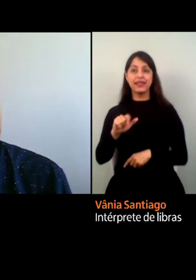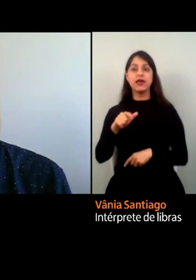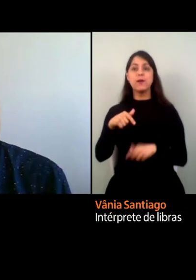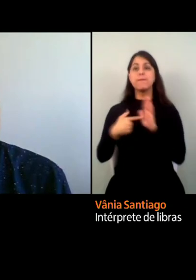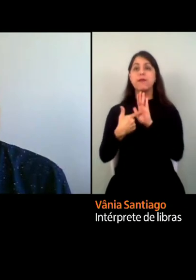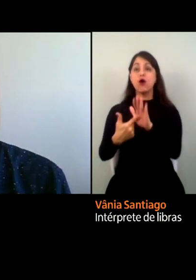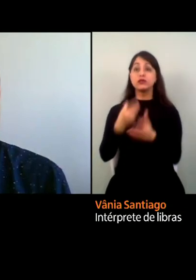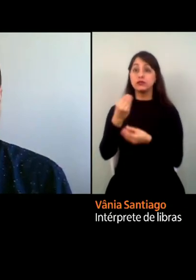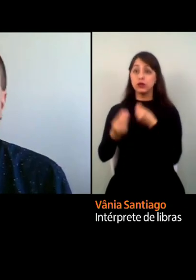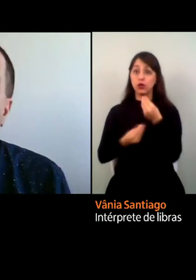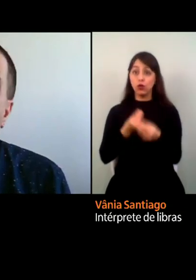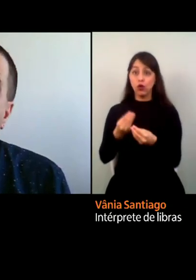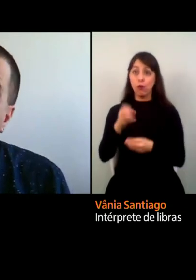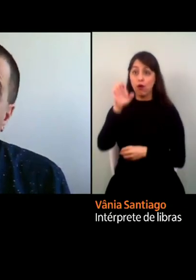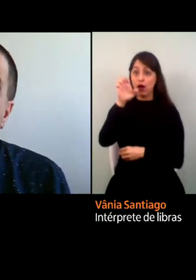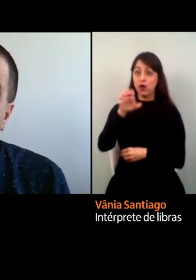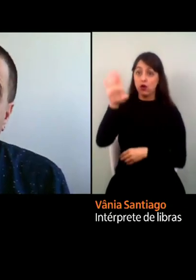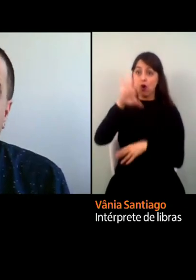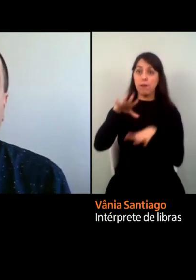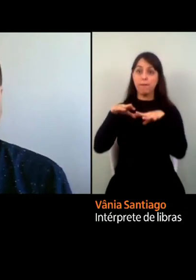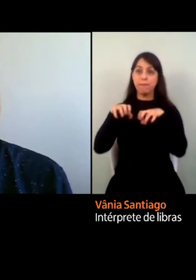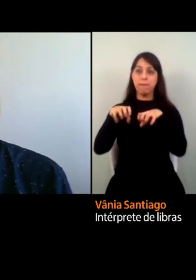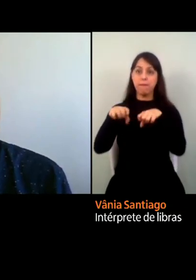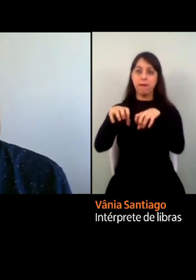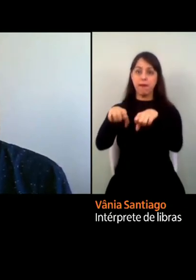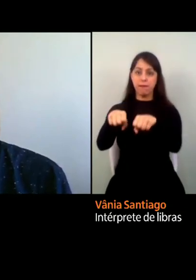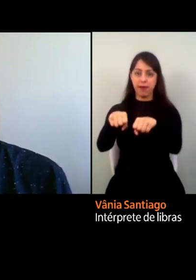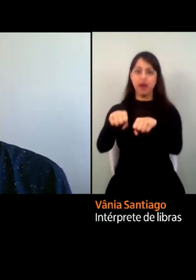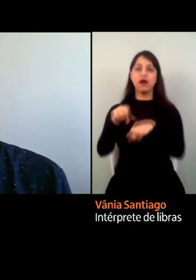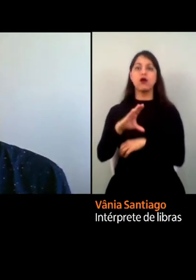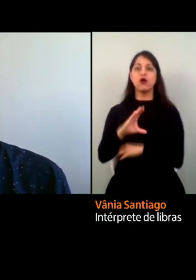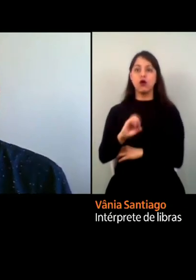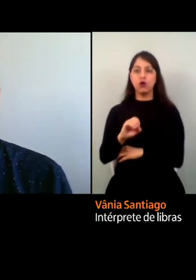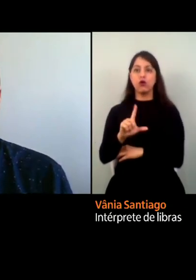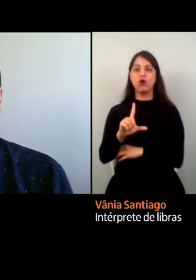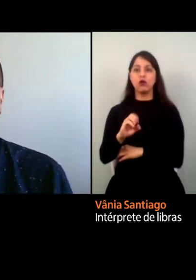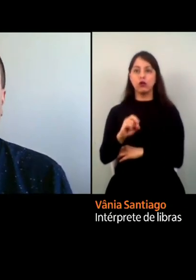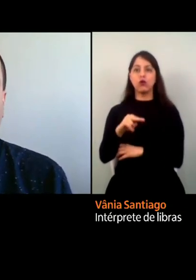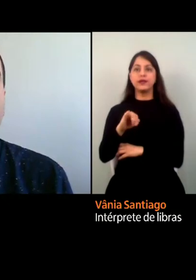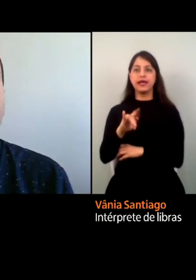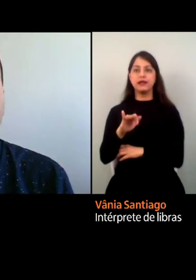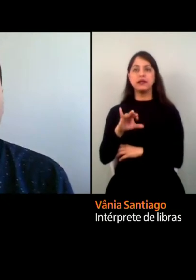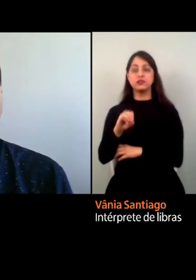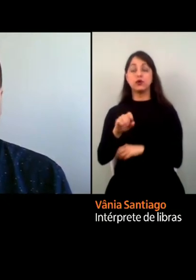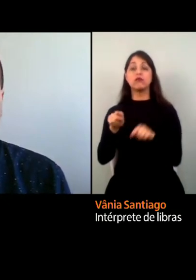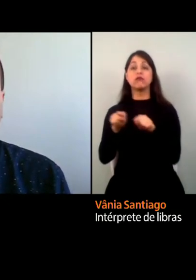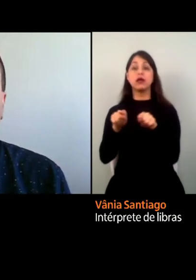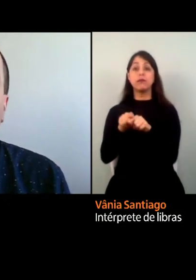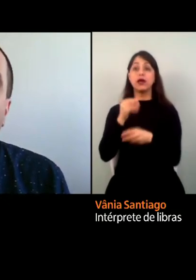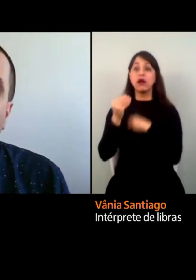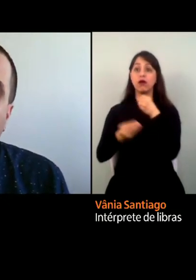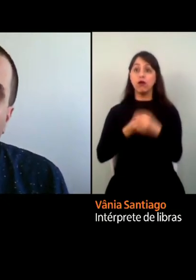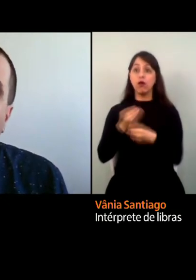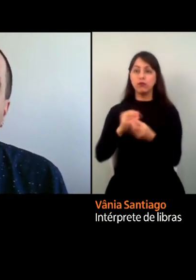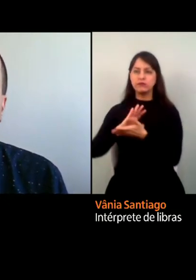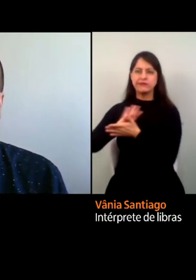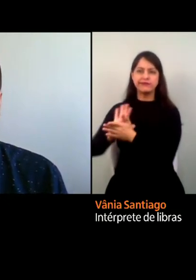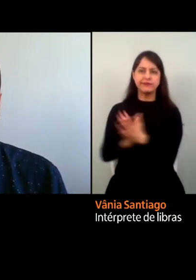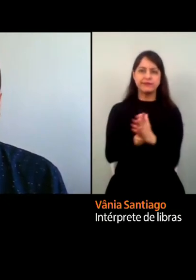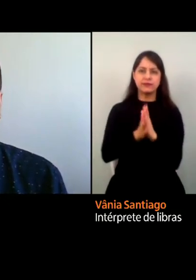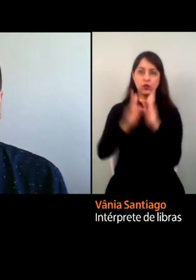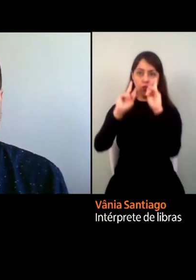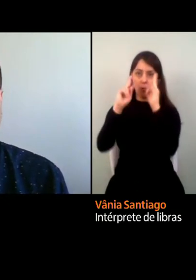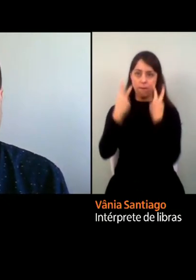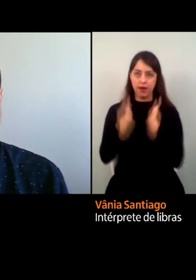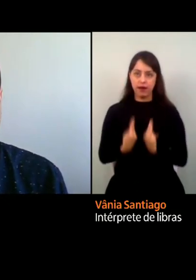europeu e da guerra, ou, em suma, da barbárie humana, em filmes como Do Polo ao Equador,